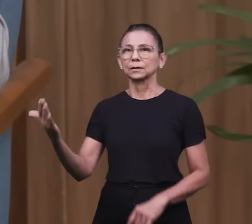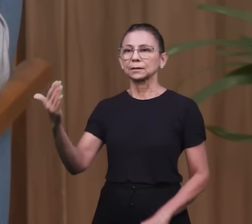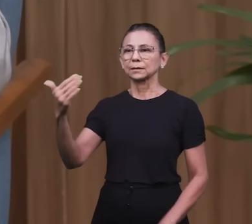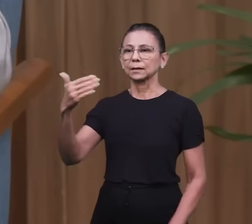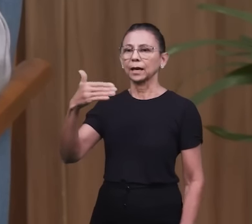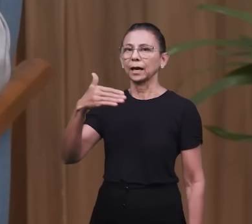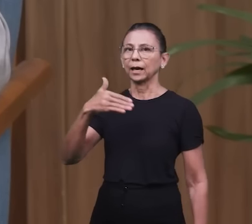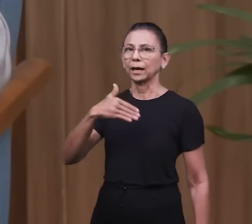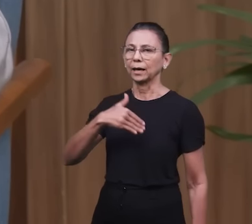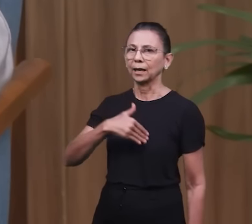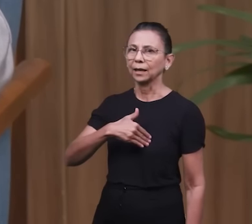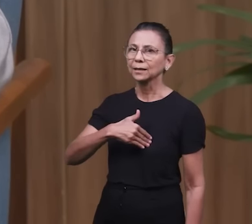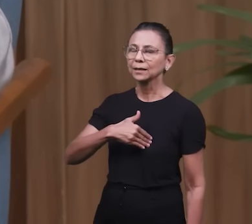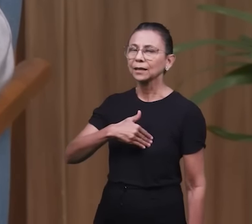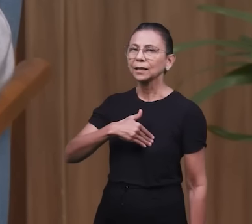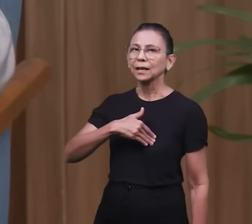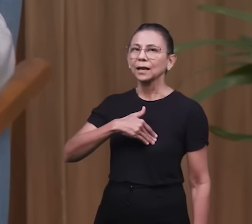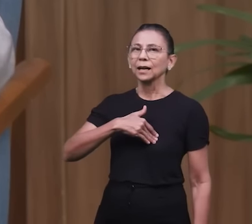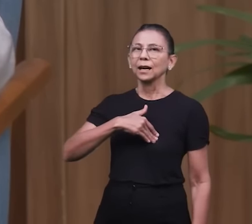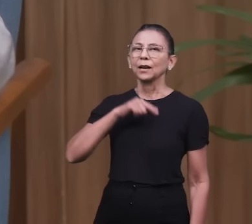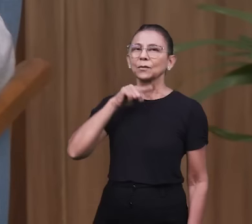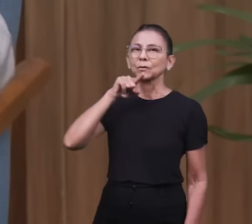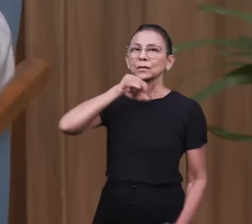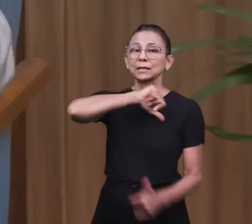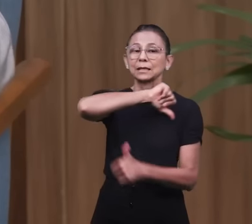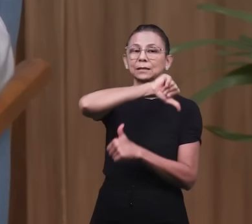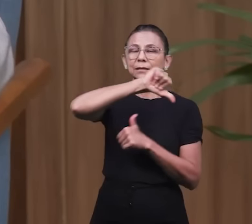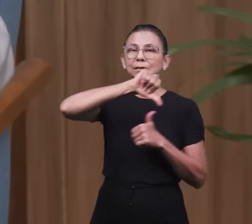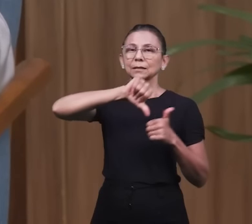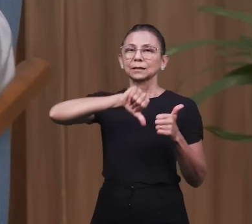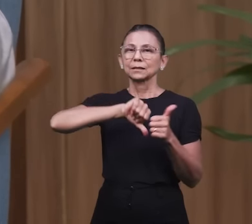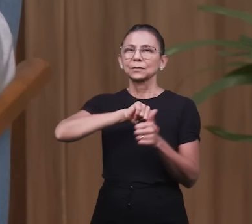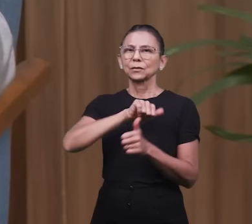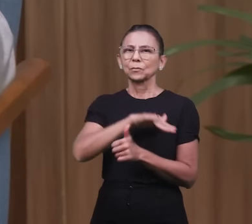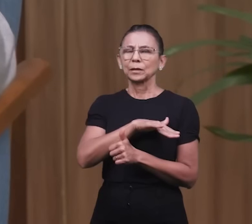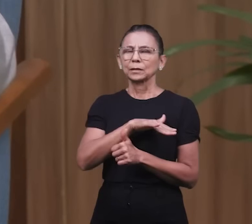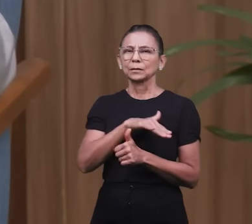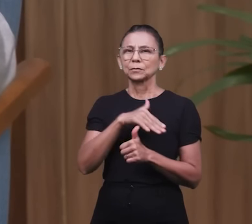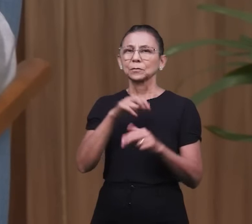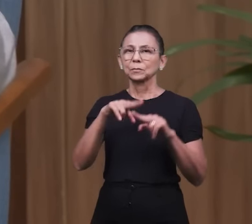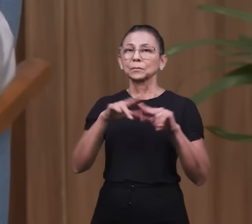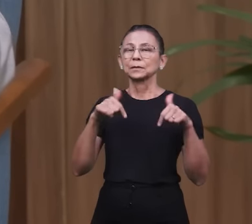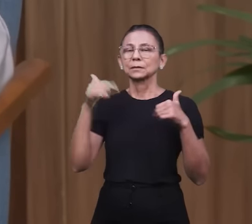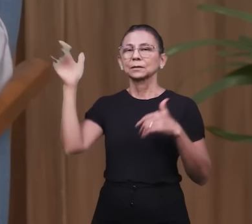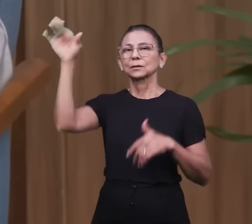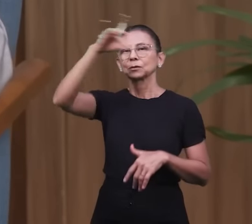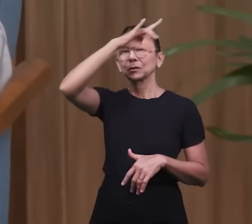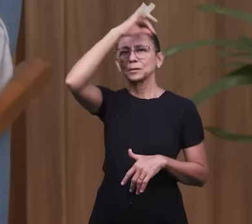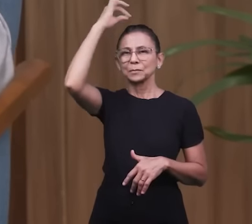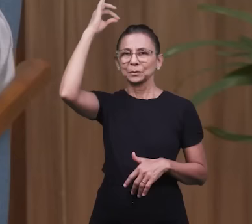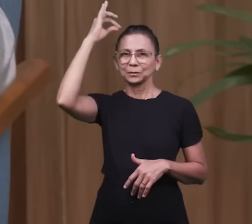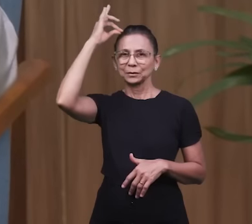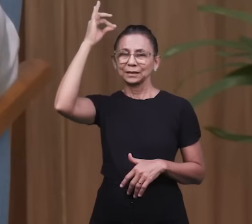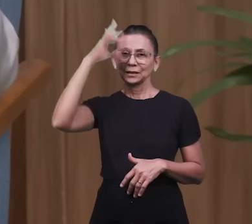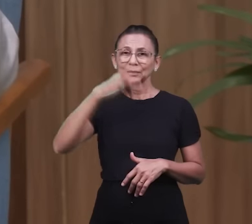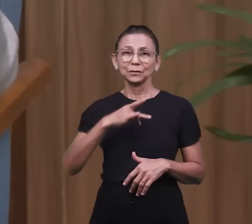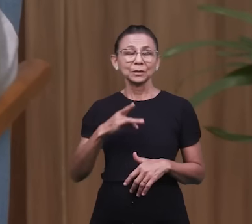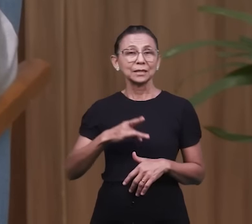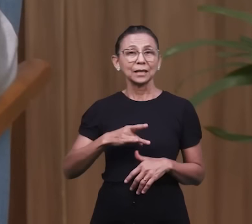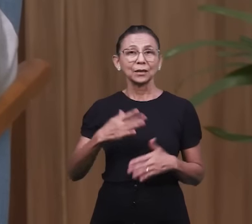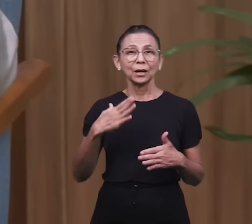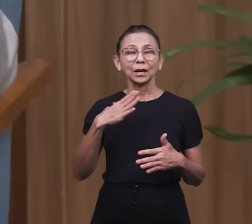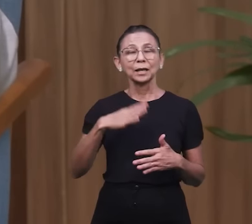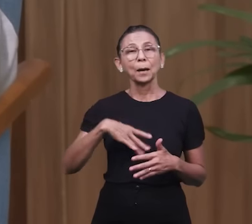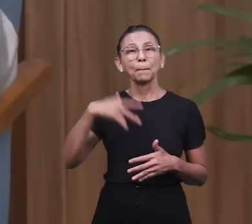de alguém essa pessoa é transformada pela ação do Espírito Santo e se torna alguém muito melhor